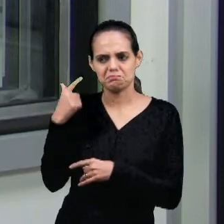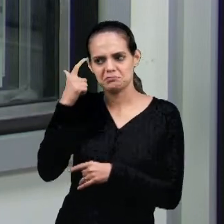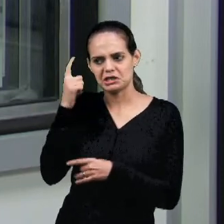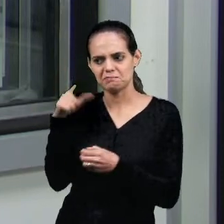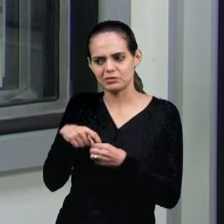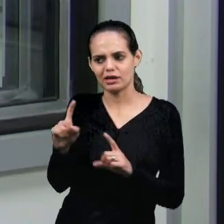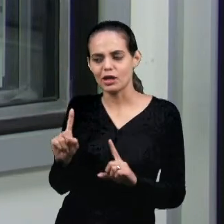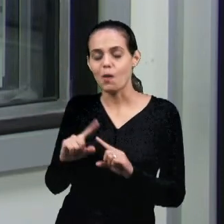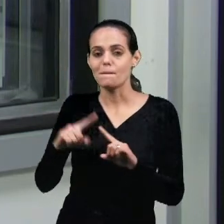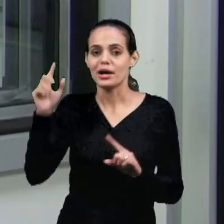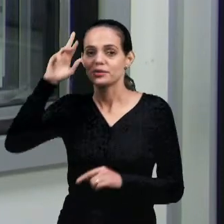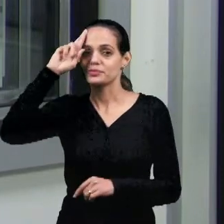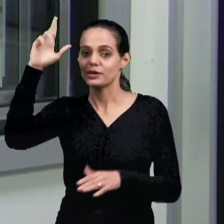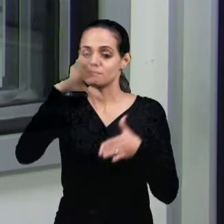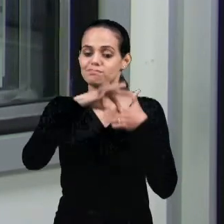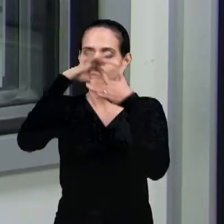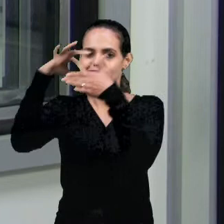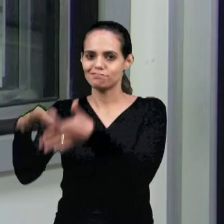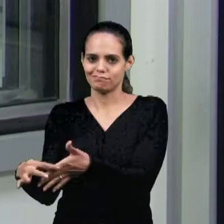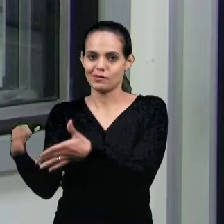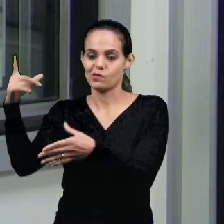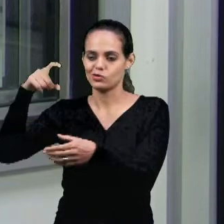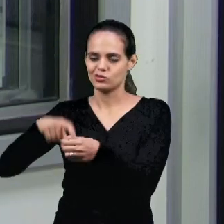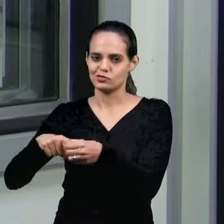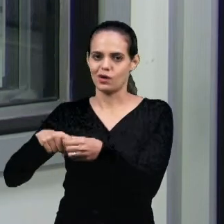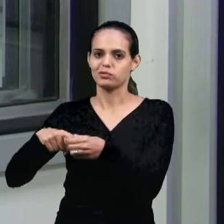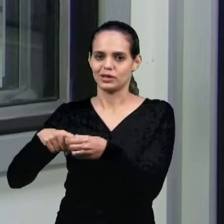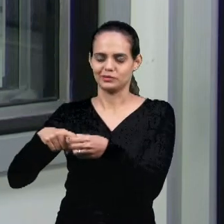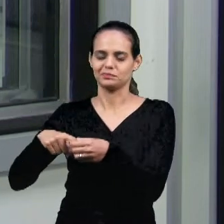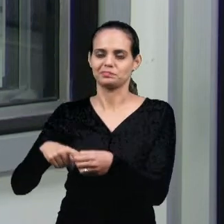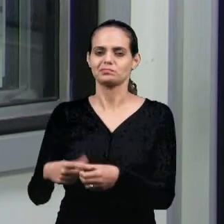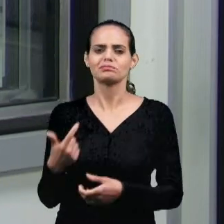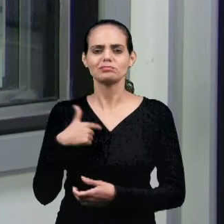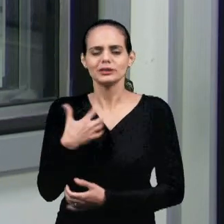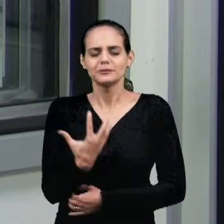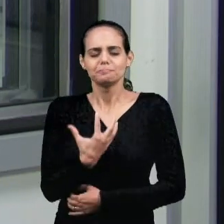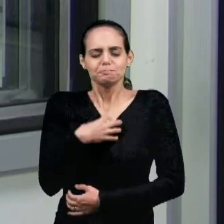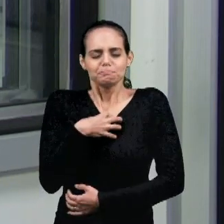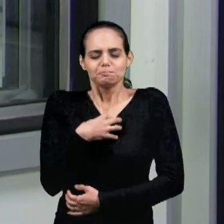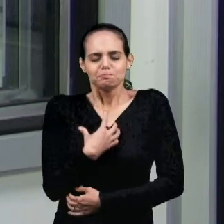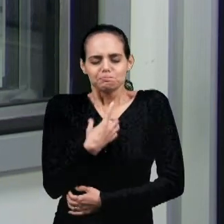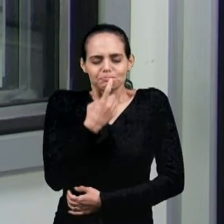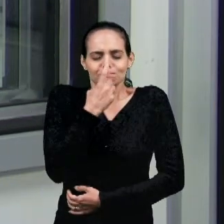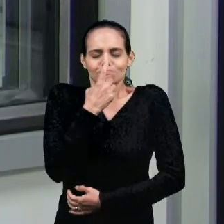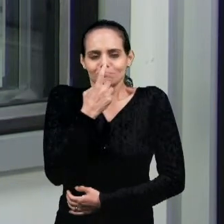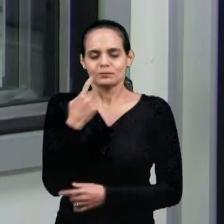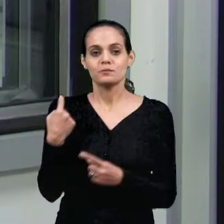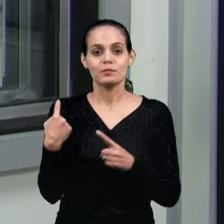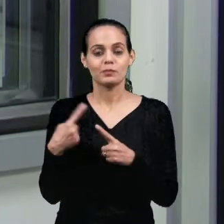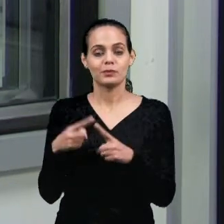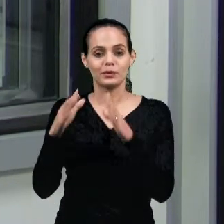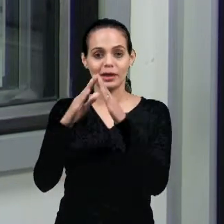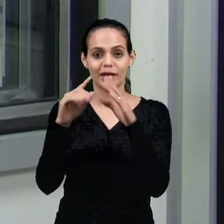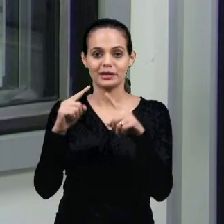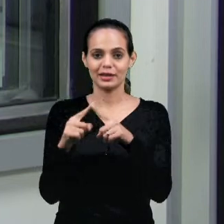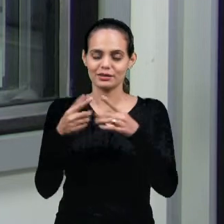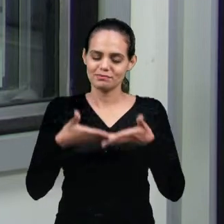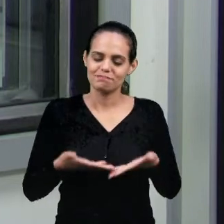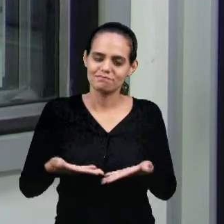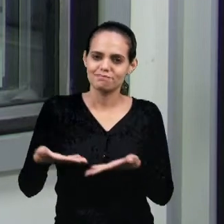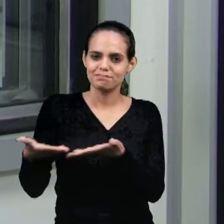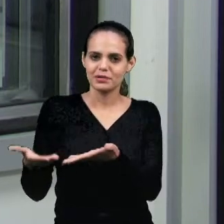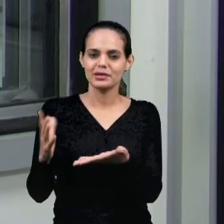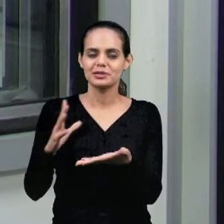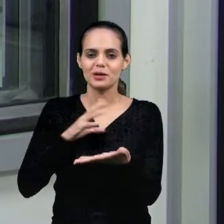para estar ali de volta. E o que eu sinto ali é essa afeição, né? A maneira que eu fui recebido pela igreja, esse amor que nos